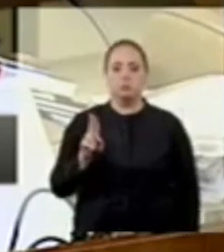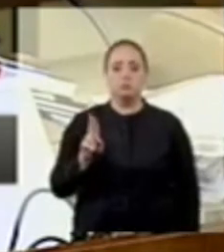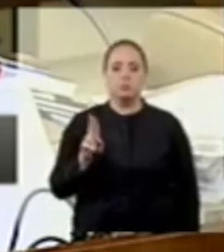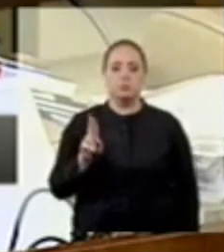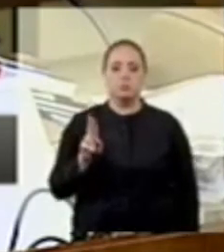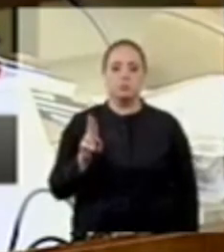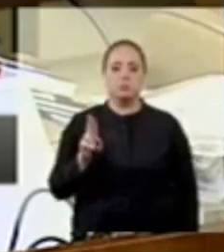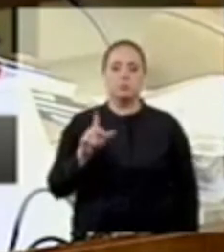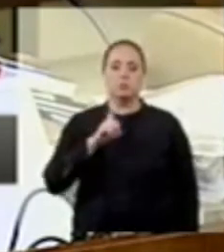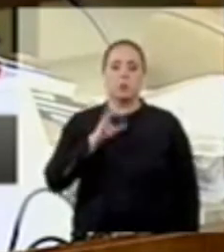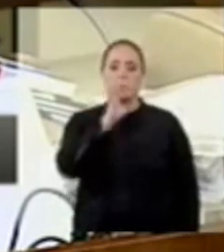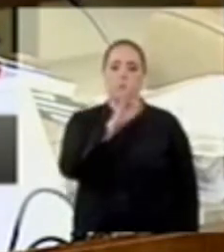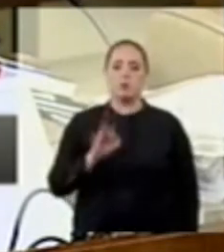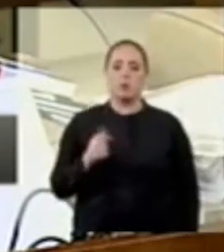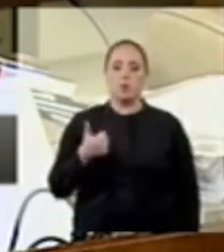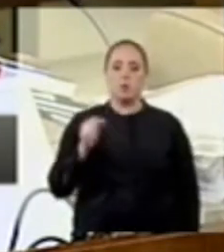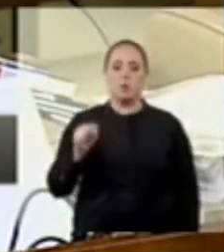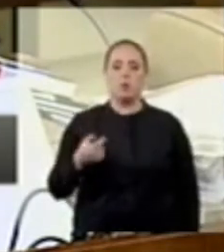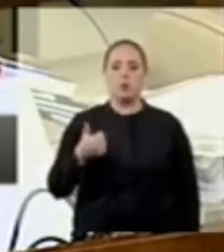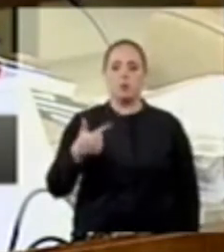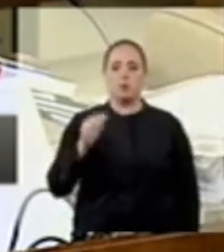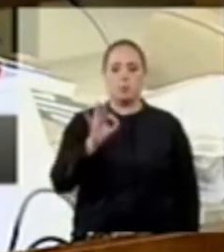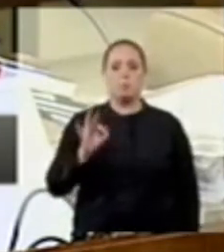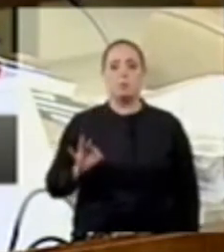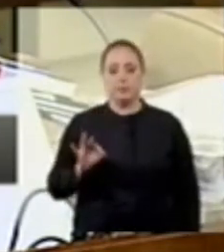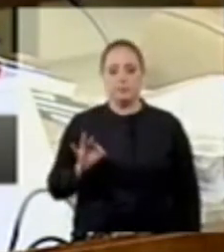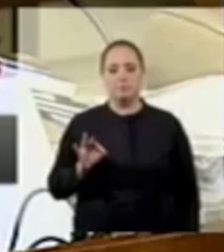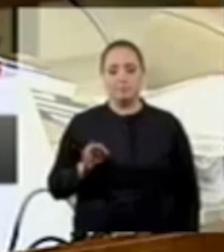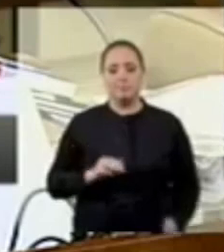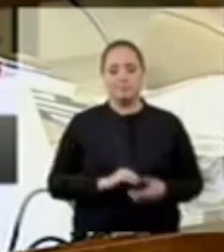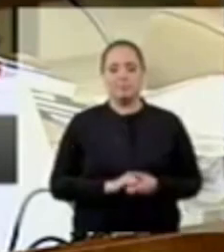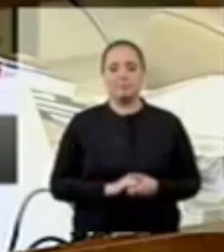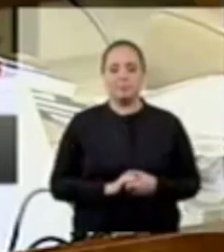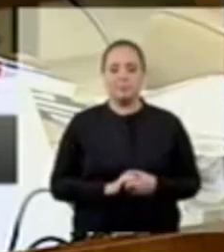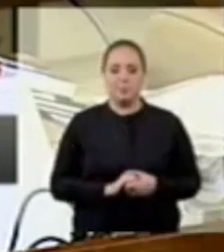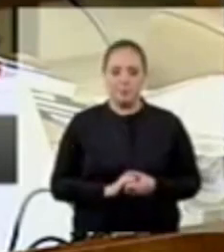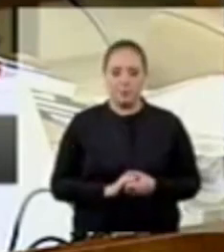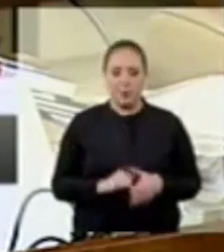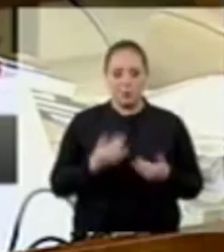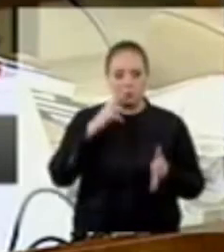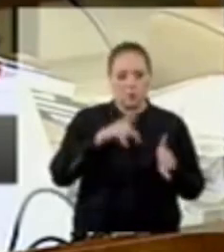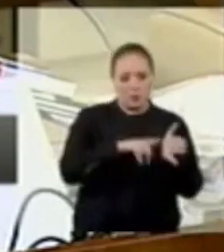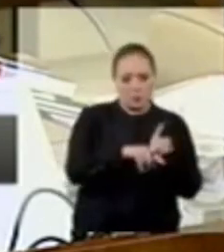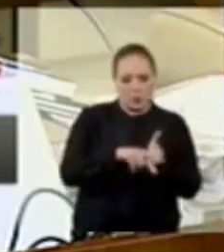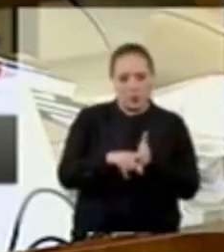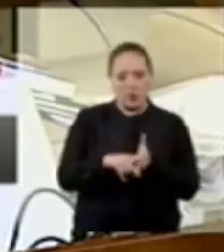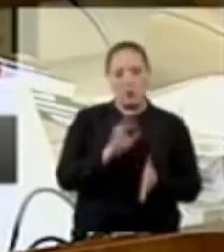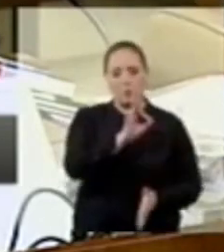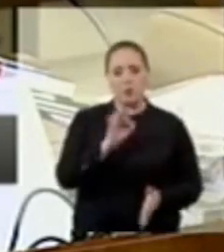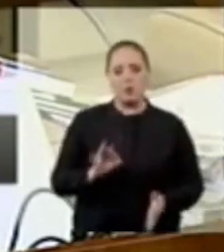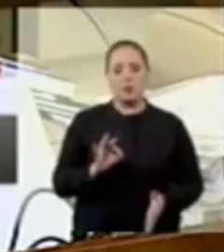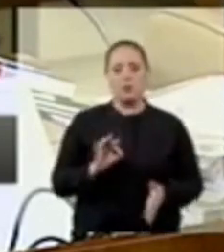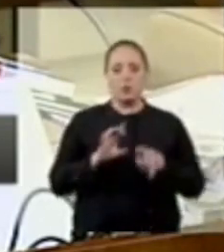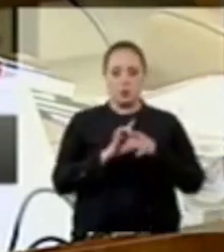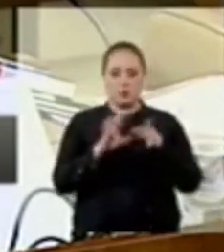são no percentual de 1,12 por cento quando se vai examinar o percentual de absolvições